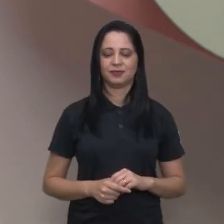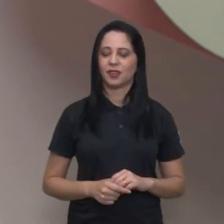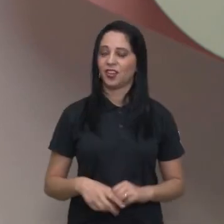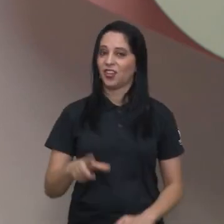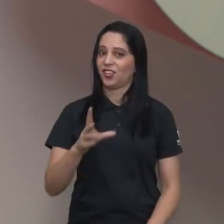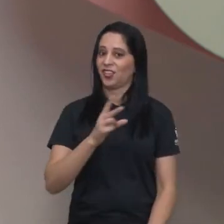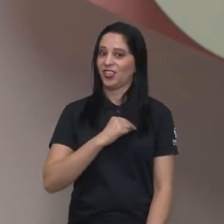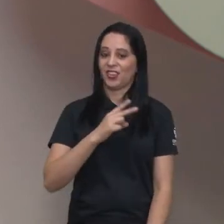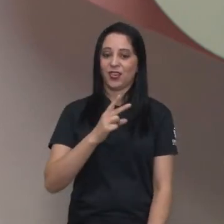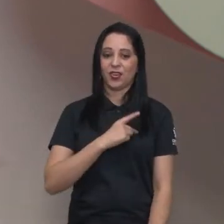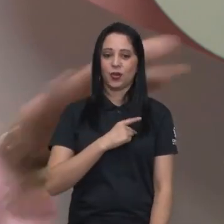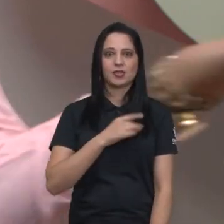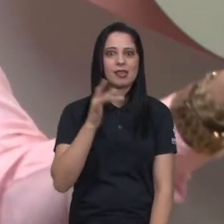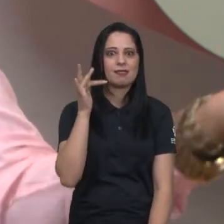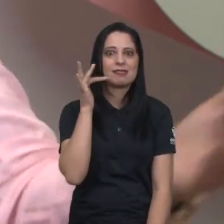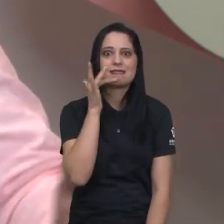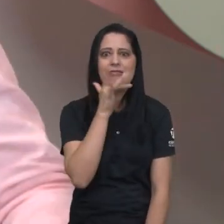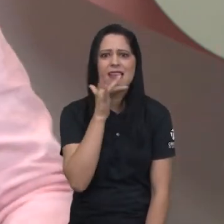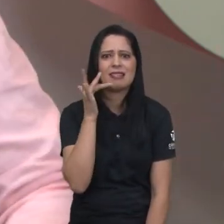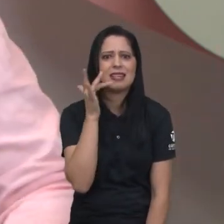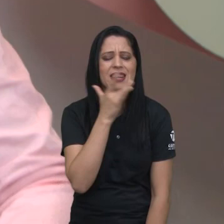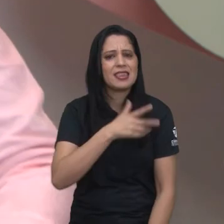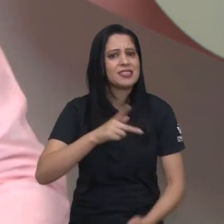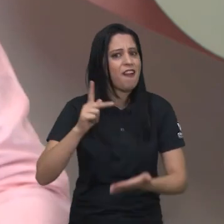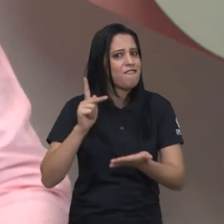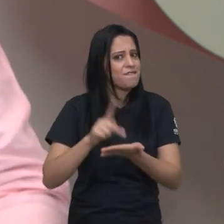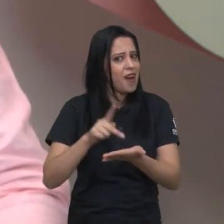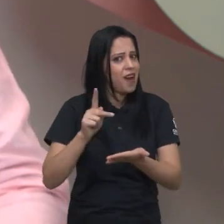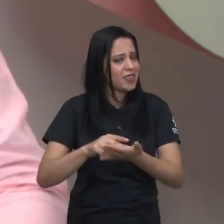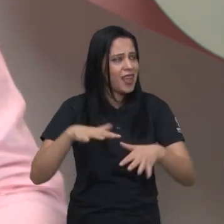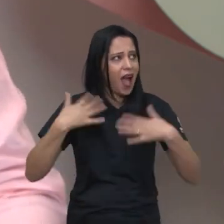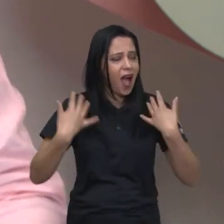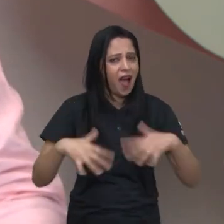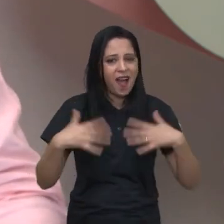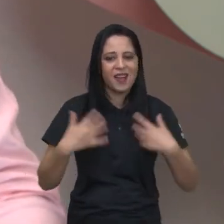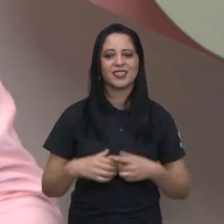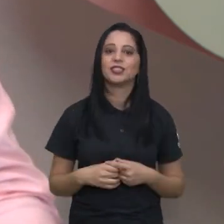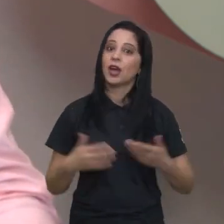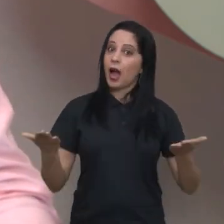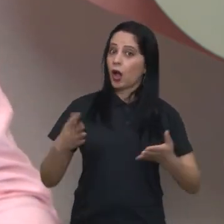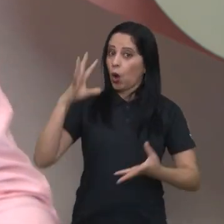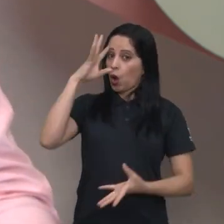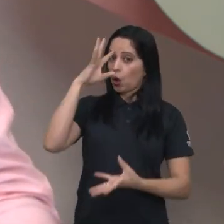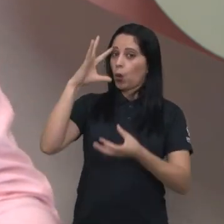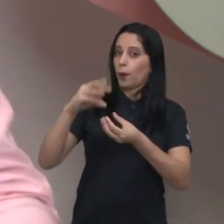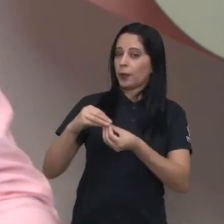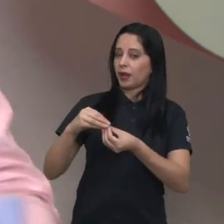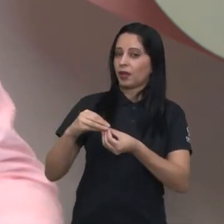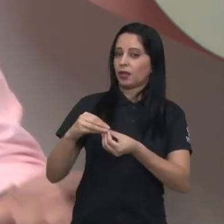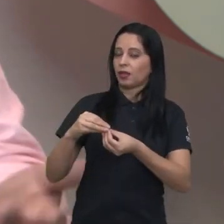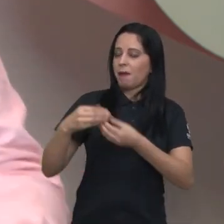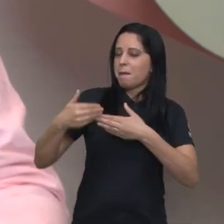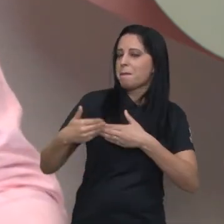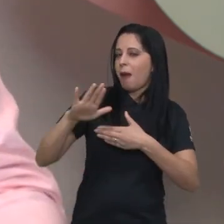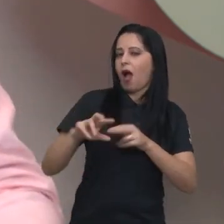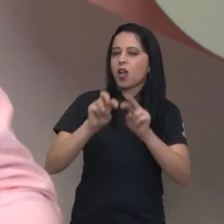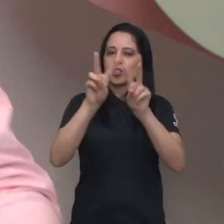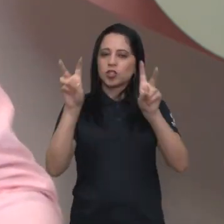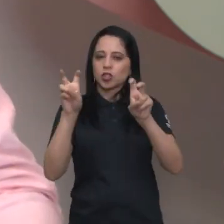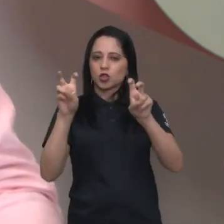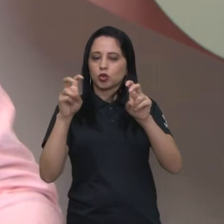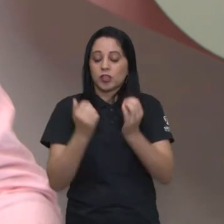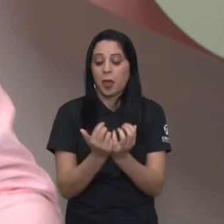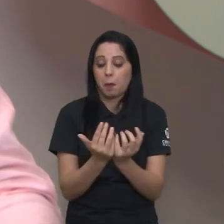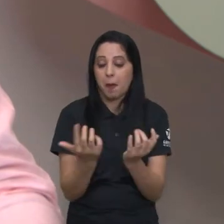muito boa mesmo. E para a gente entender um pouquinho mais sobre as plantas alimentícias não convencionais, nós vamos conversar com